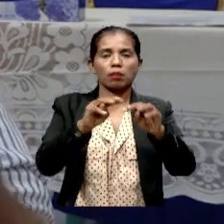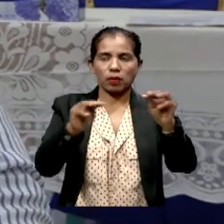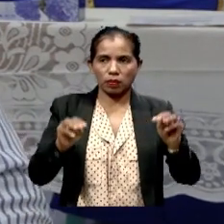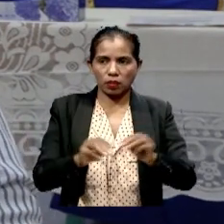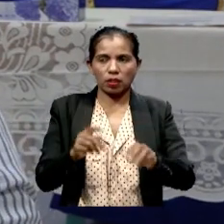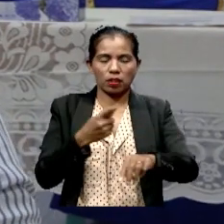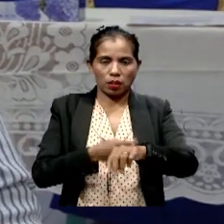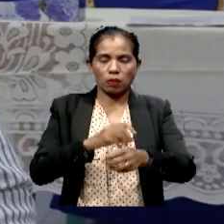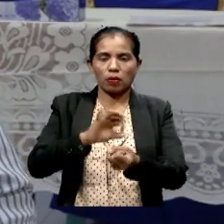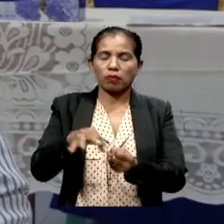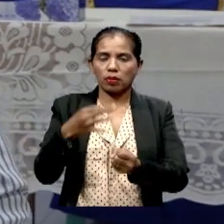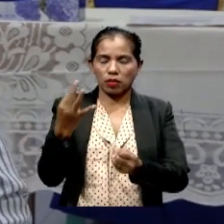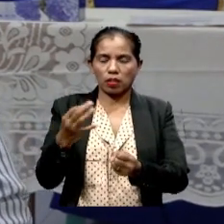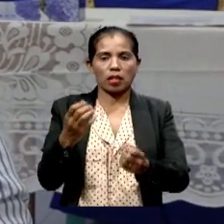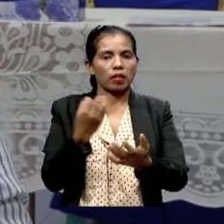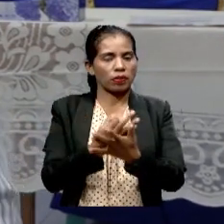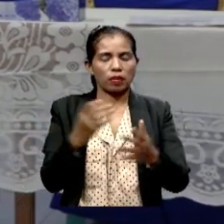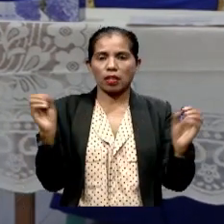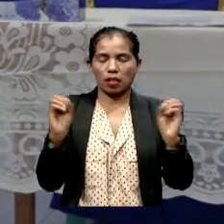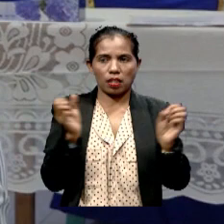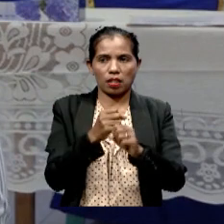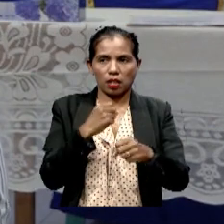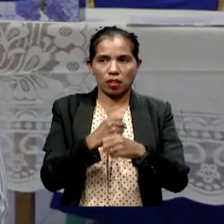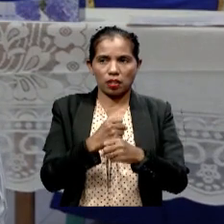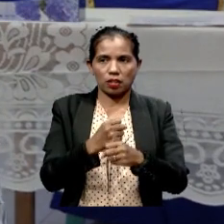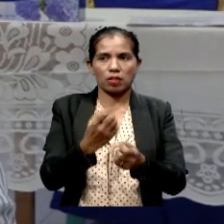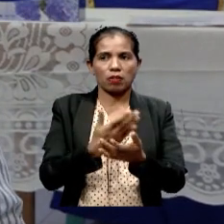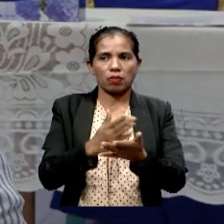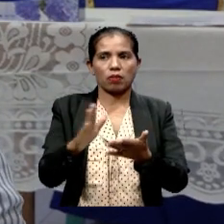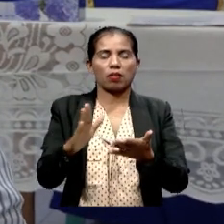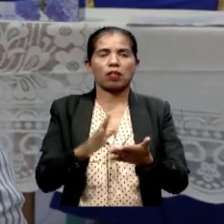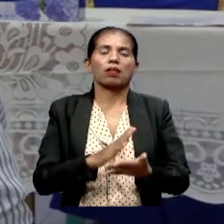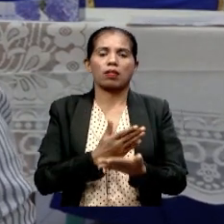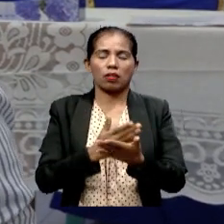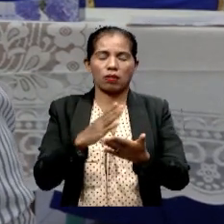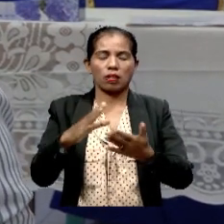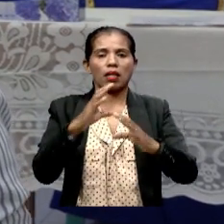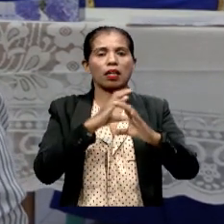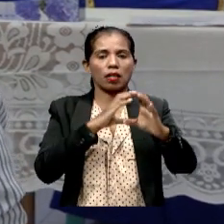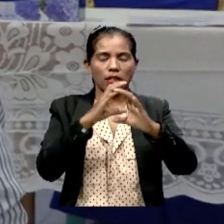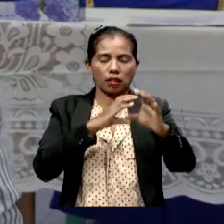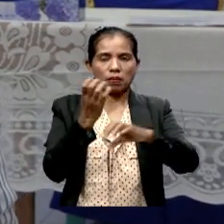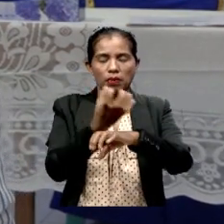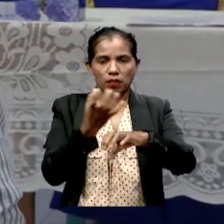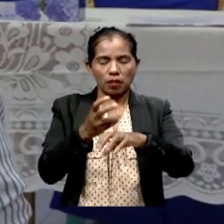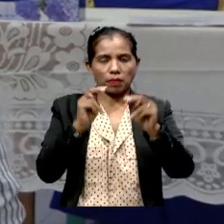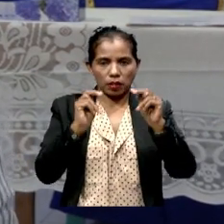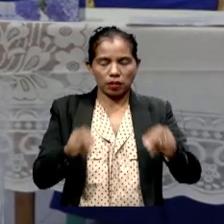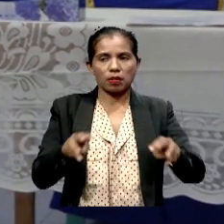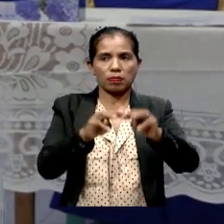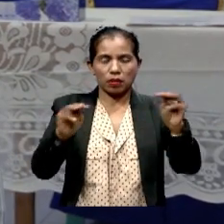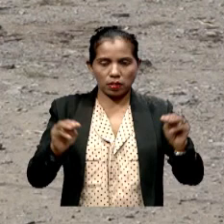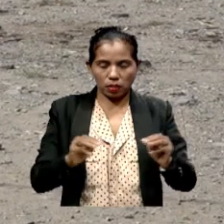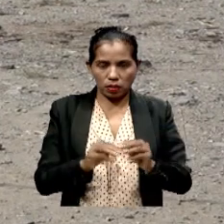tempo COVID, escola lá, lá a merenda escolar, nem só a ambulância, por exemplo, né? Nem para necessidade de município nem também, nem para município